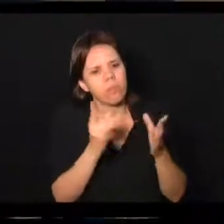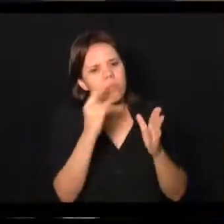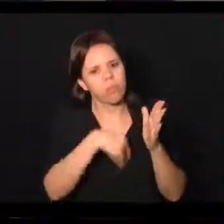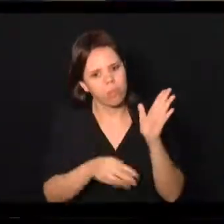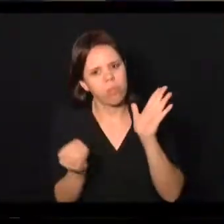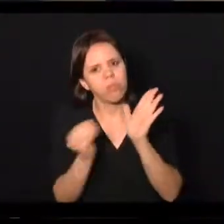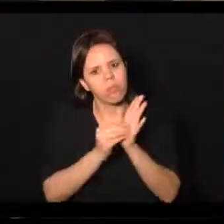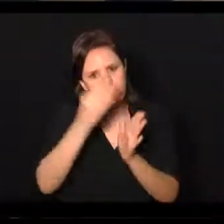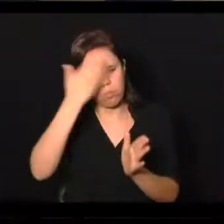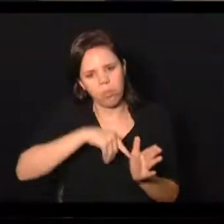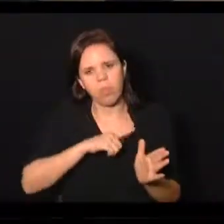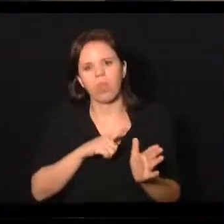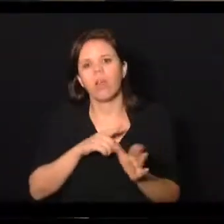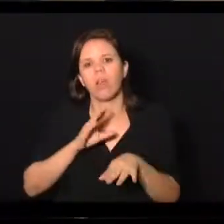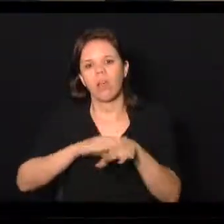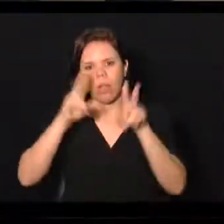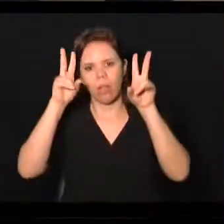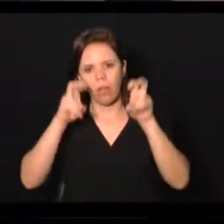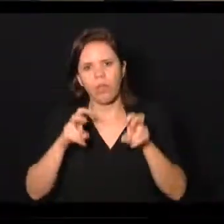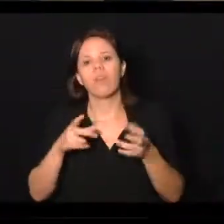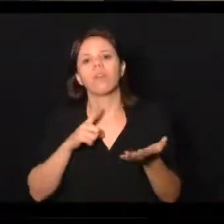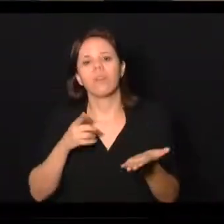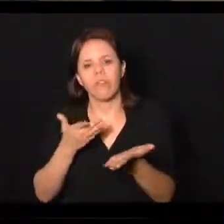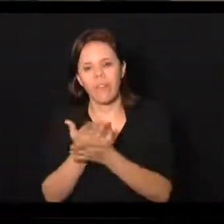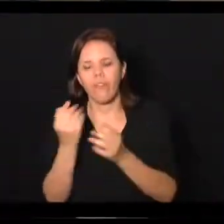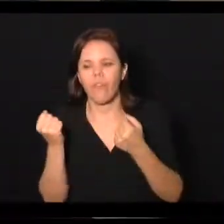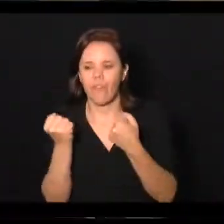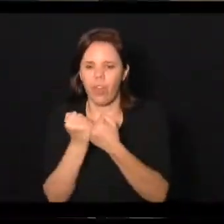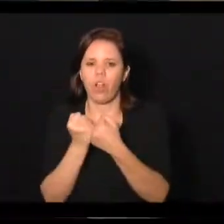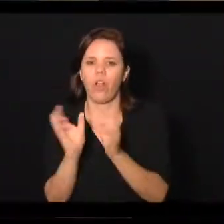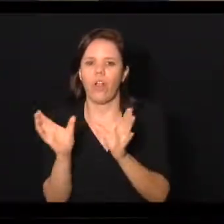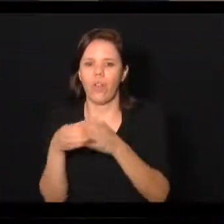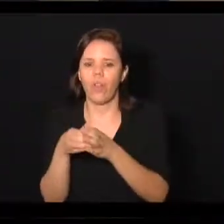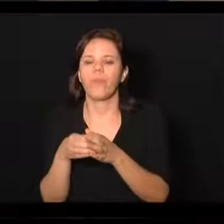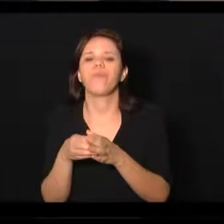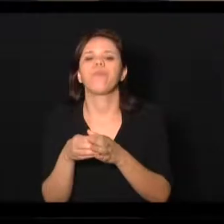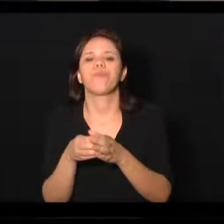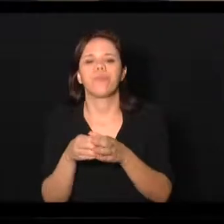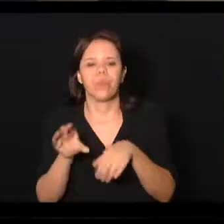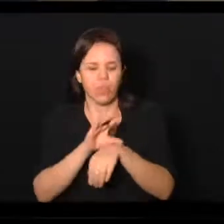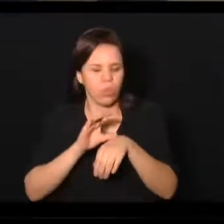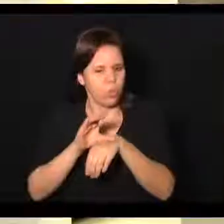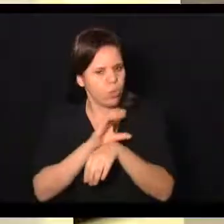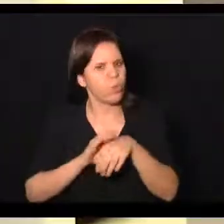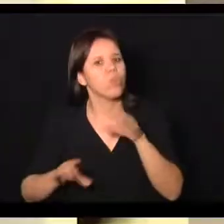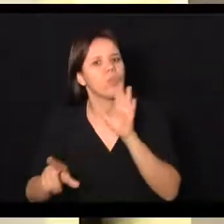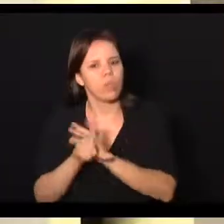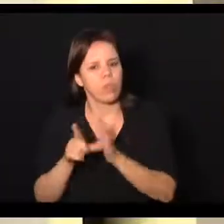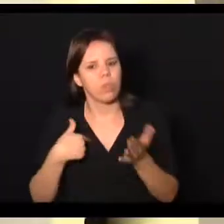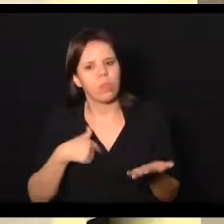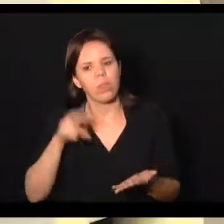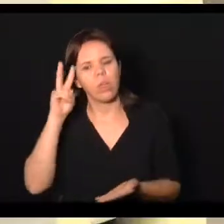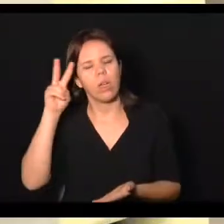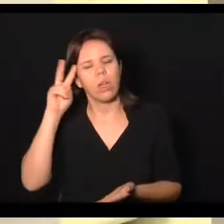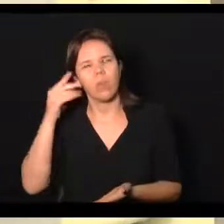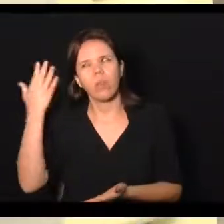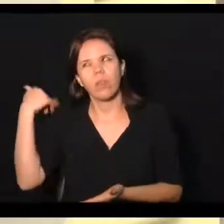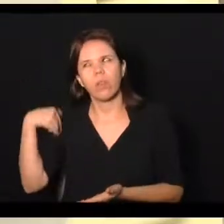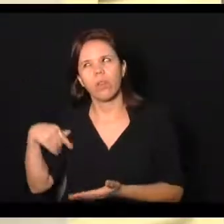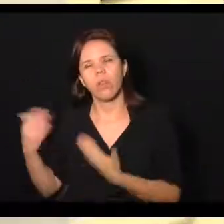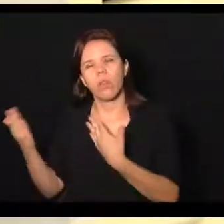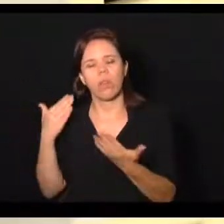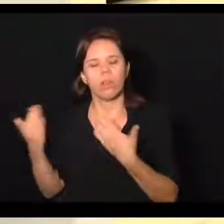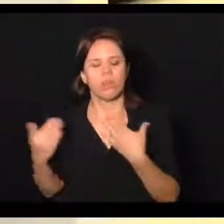do projeto, que teve parecer favorável da Comissão de Constituição e Legalidade, lembra que a lei semelhante de 2009,